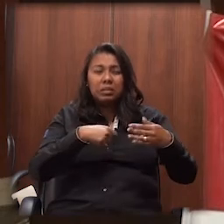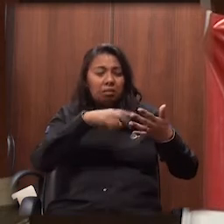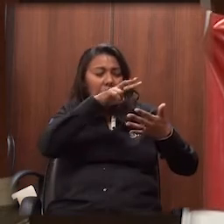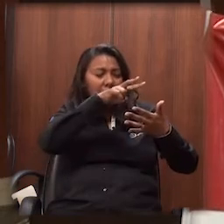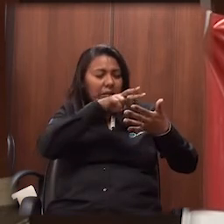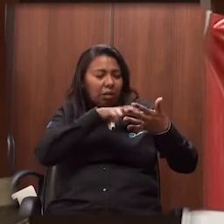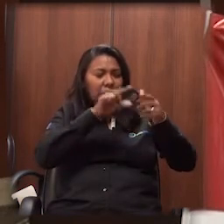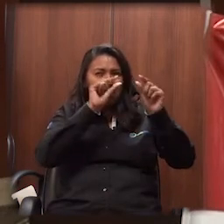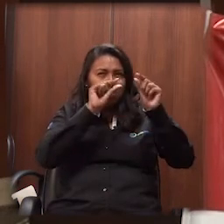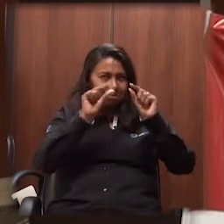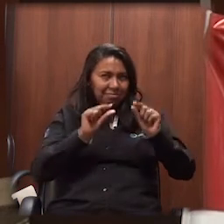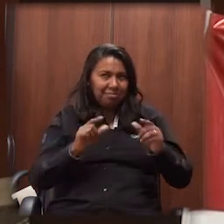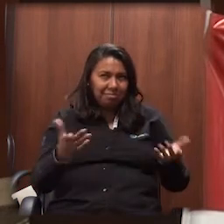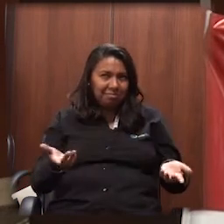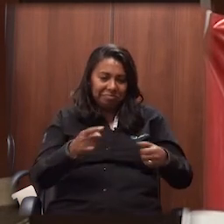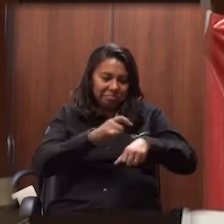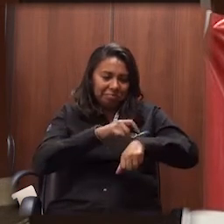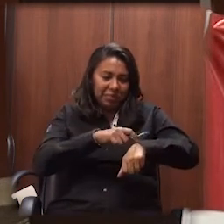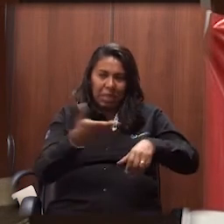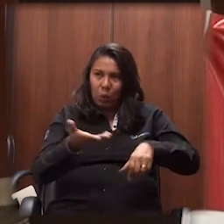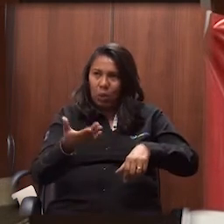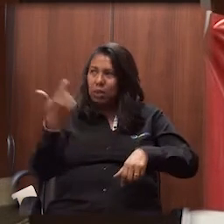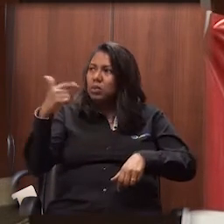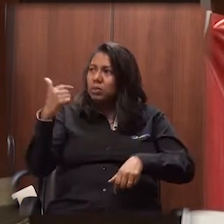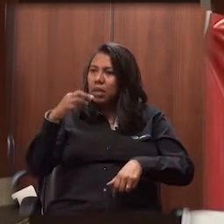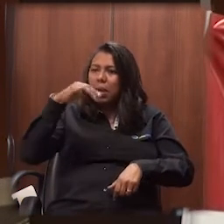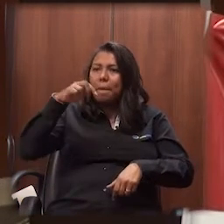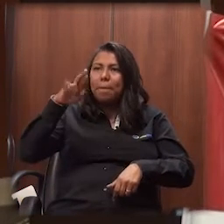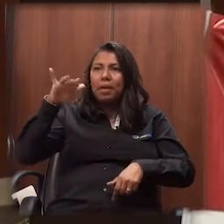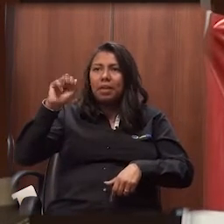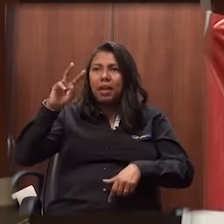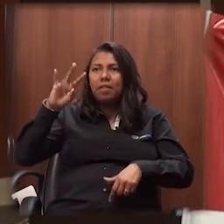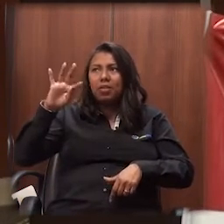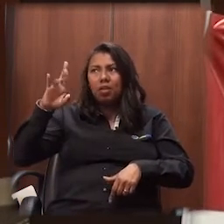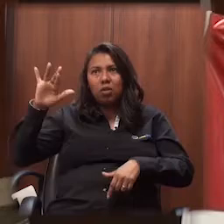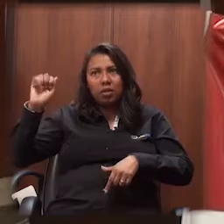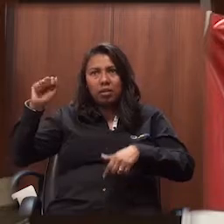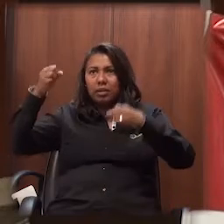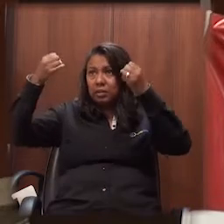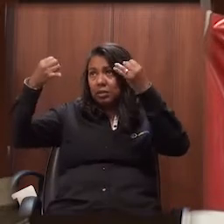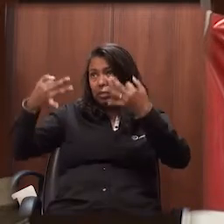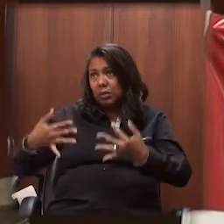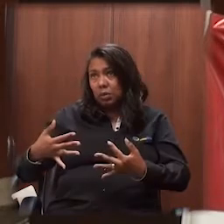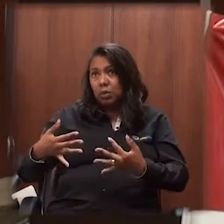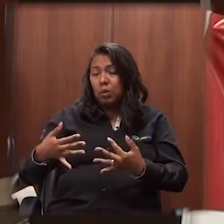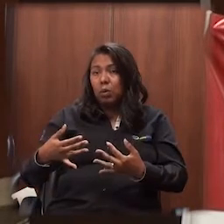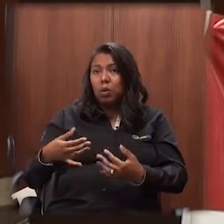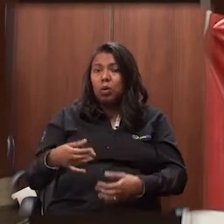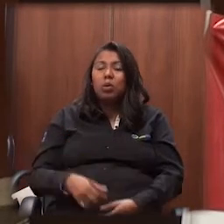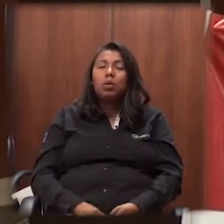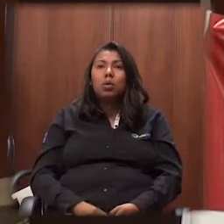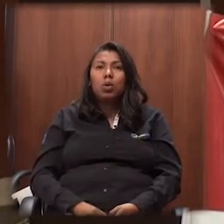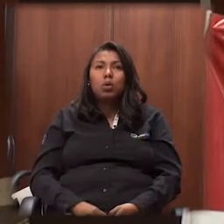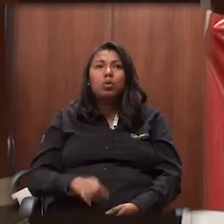nós não temos tempo para isso. Maria Vitória já assinalou que, salvo a situação dos canais